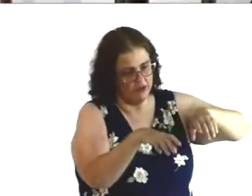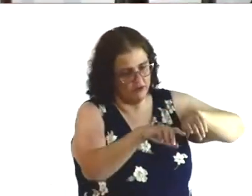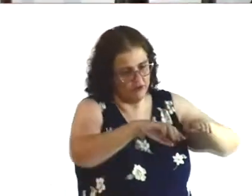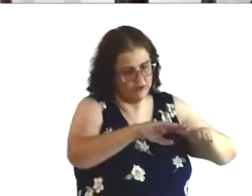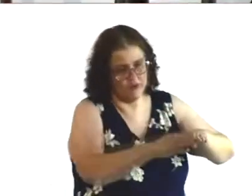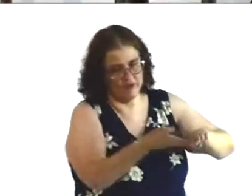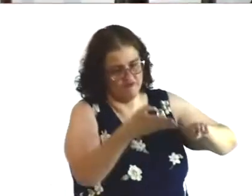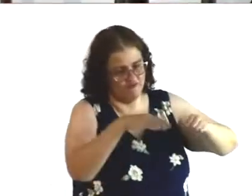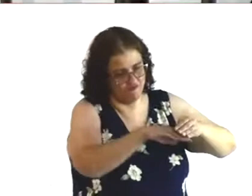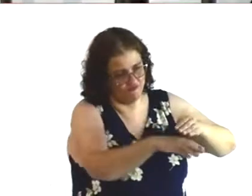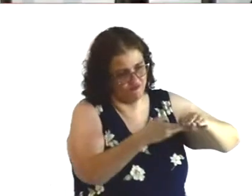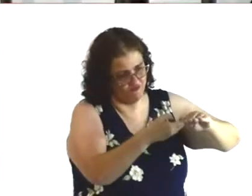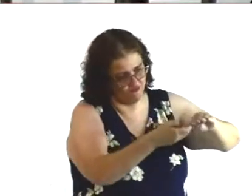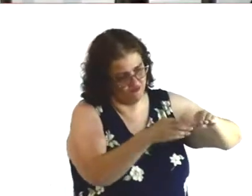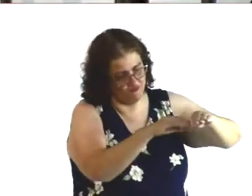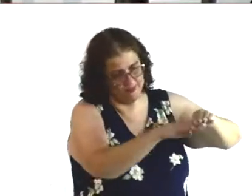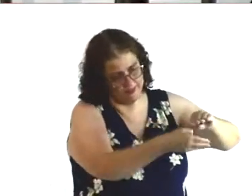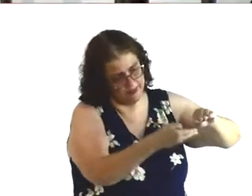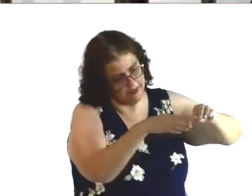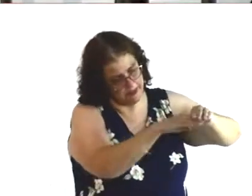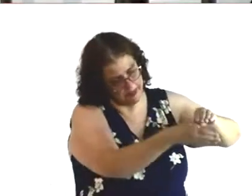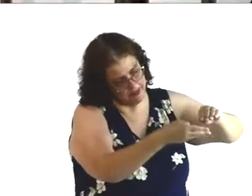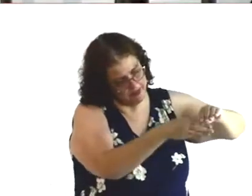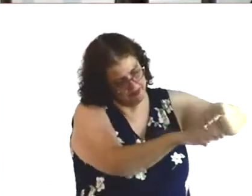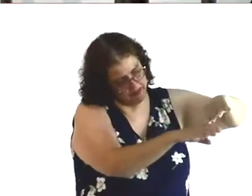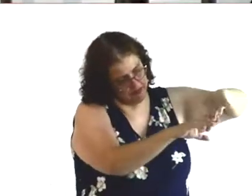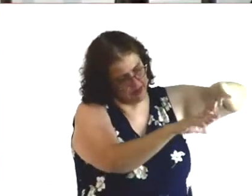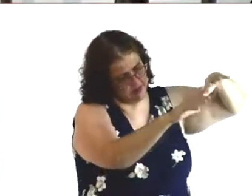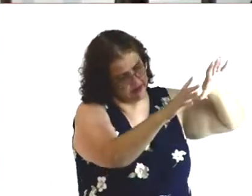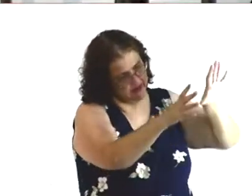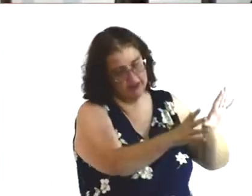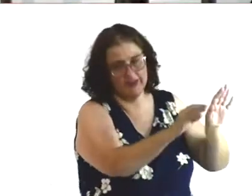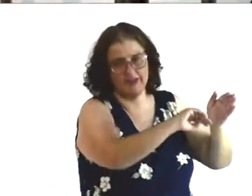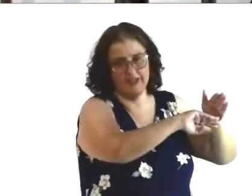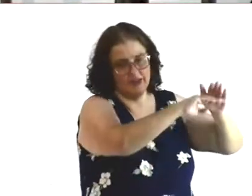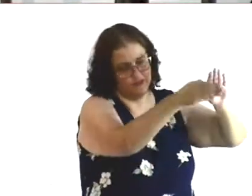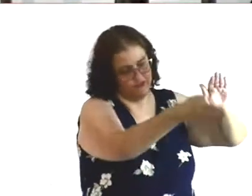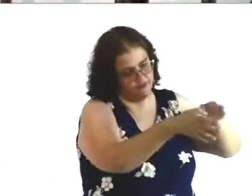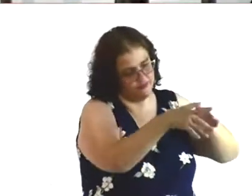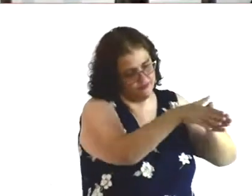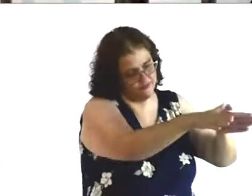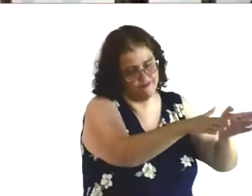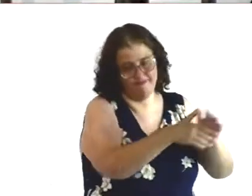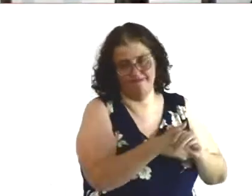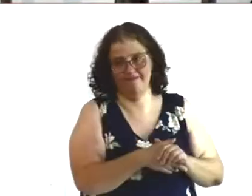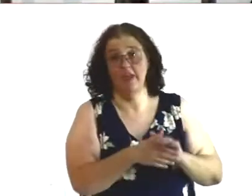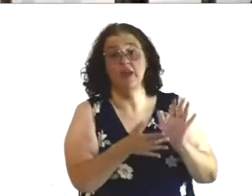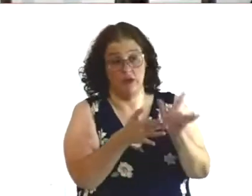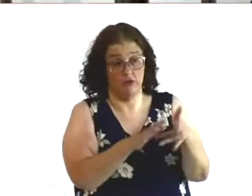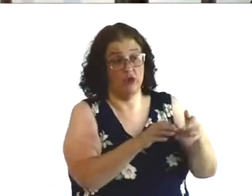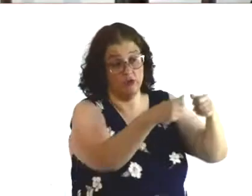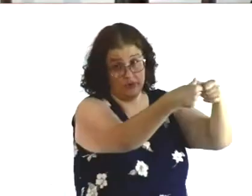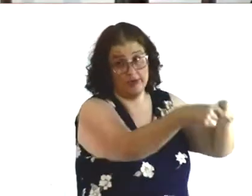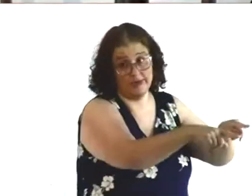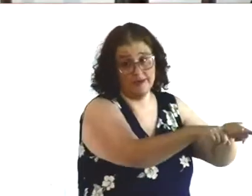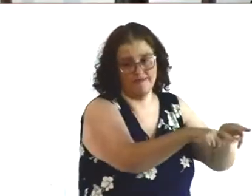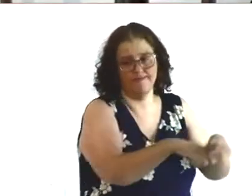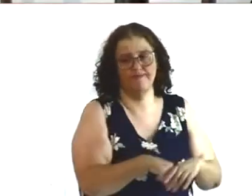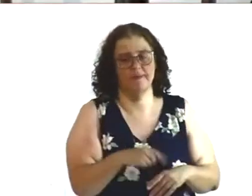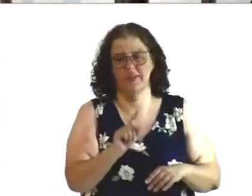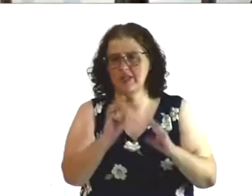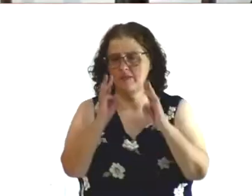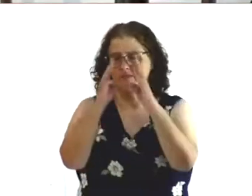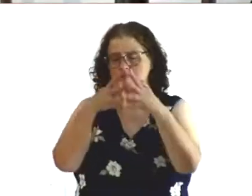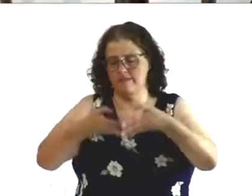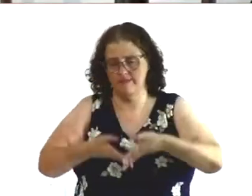no Oriente Próximo, na antiga Palestina, pois era ali que Jesus estava, mas não é